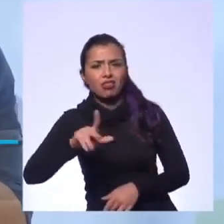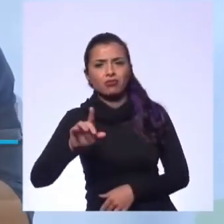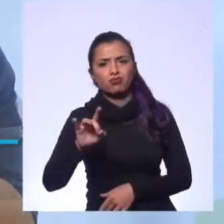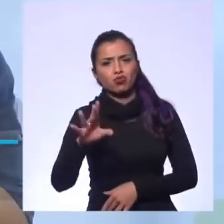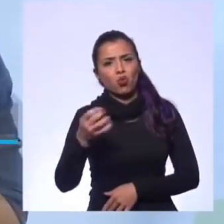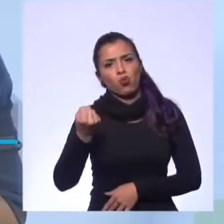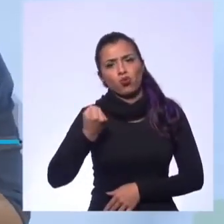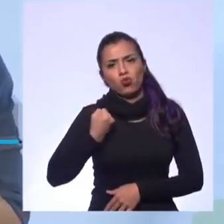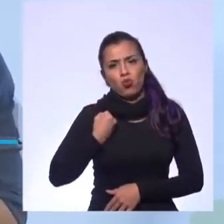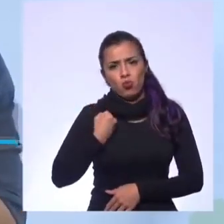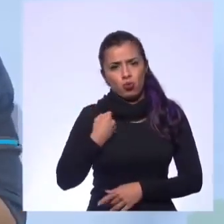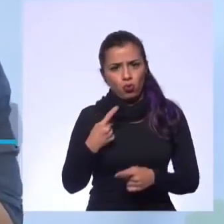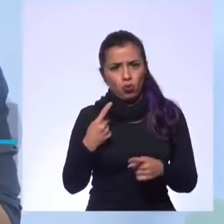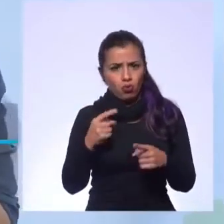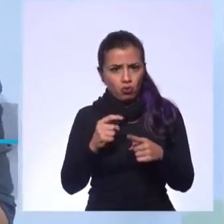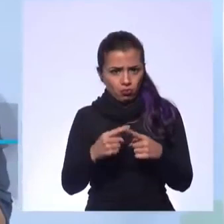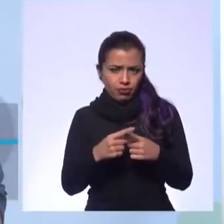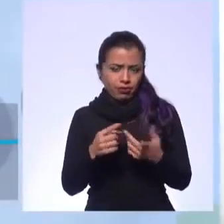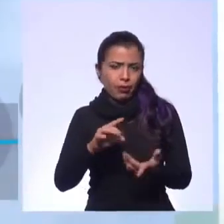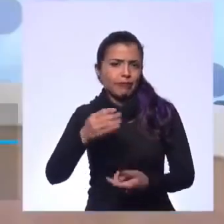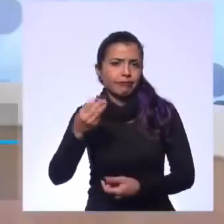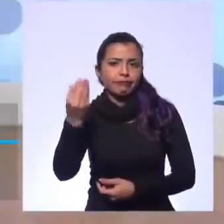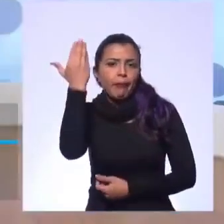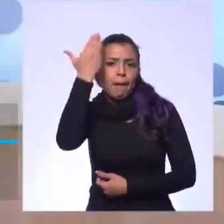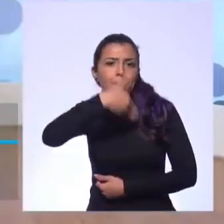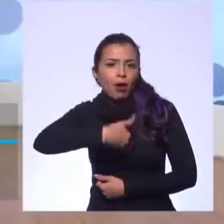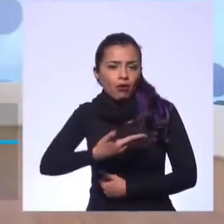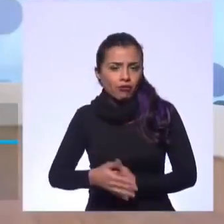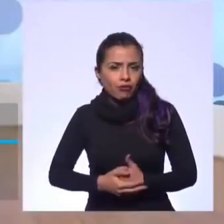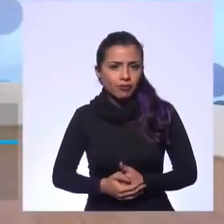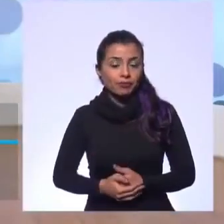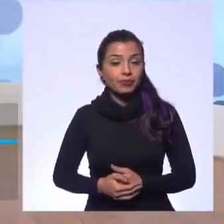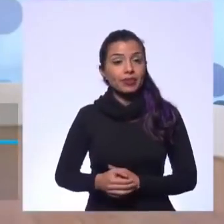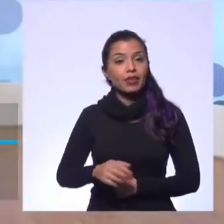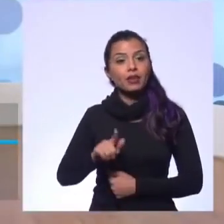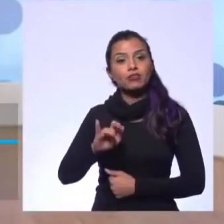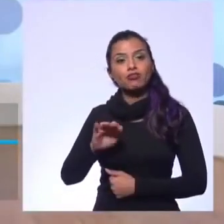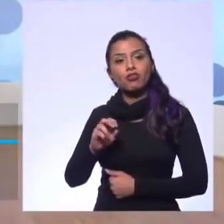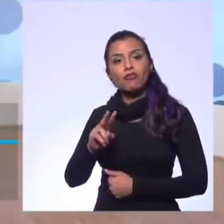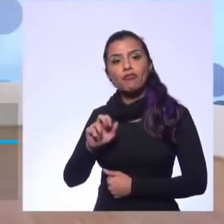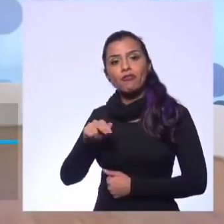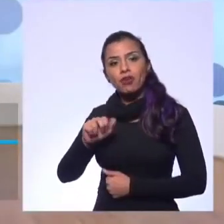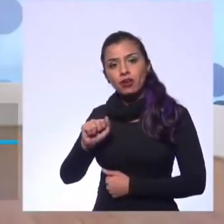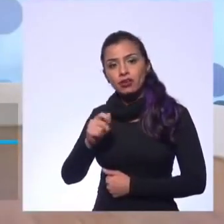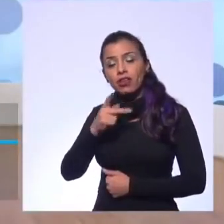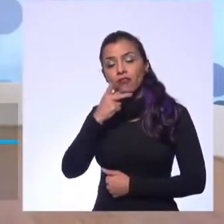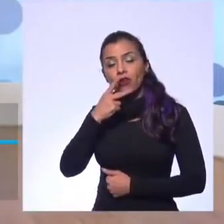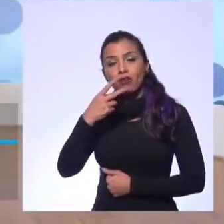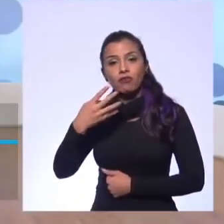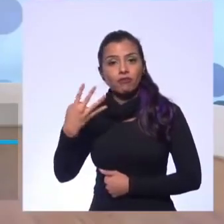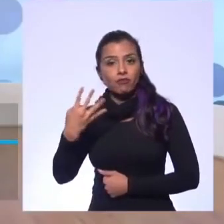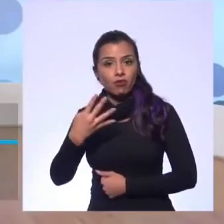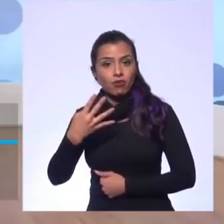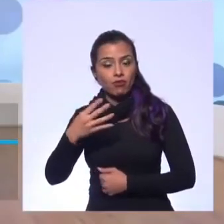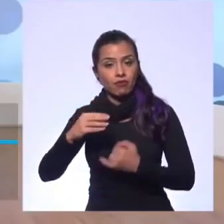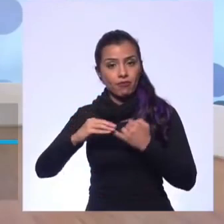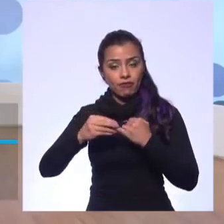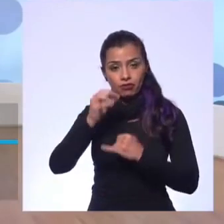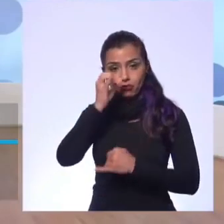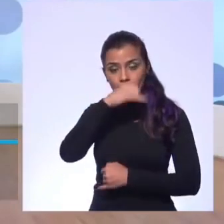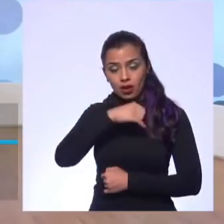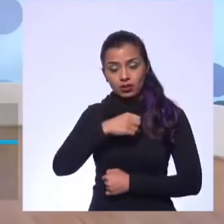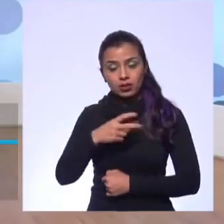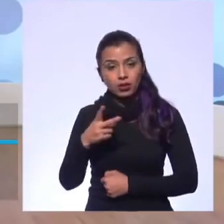é exercício de teste, né? A Luana escreveu, ela colocou Brazilian dishes, 4 feijoada, 5 brigadeiro, 2 acarajé.